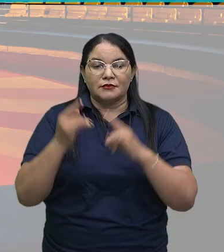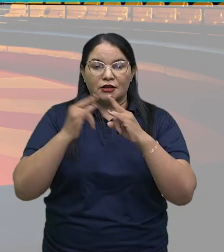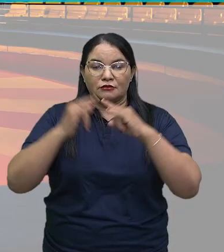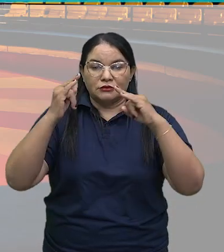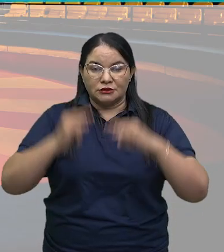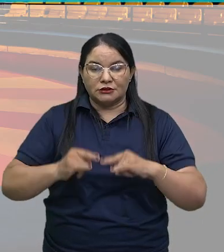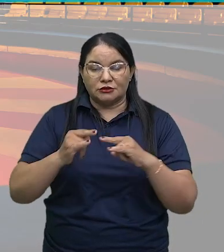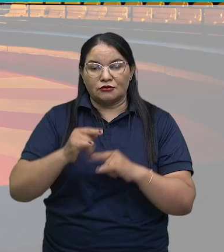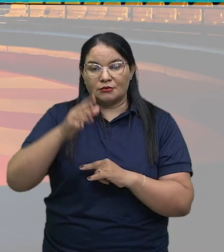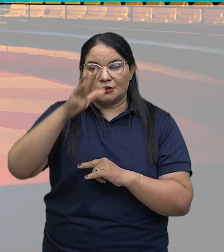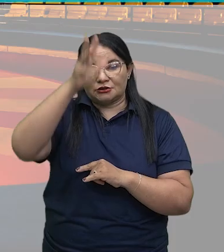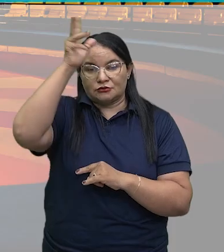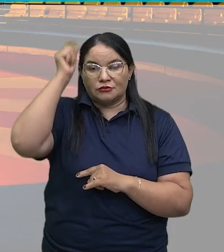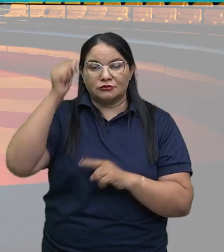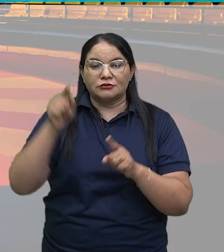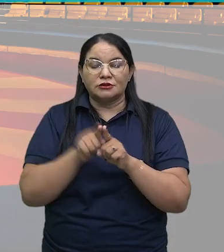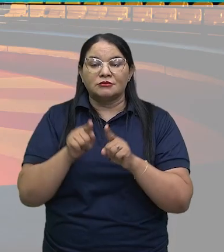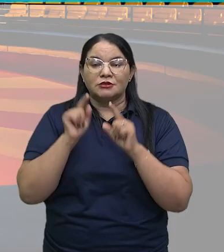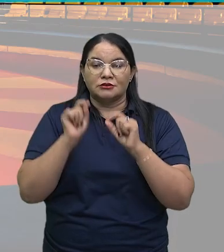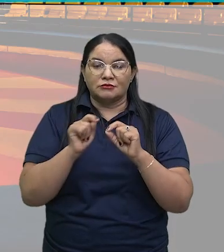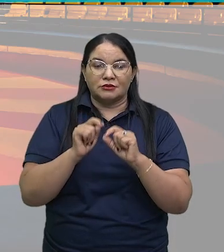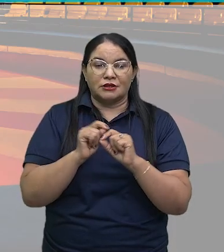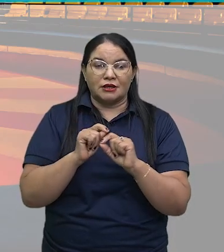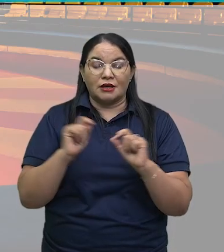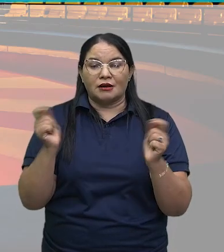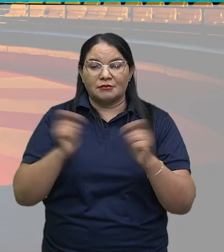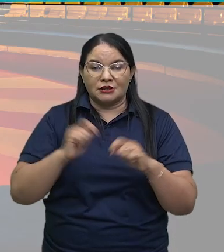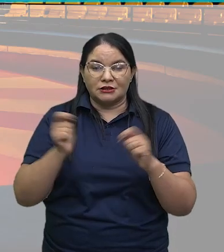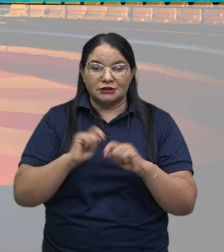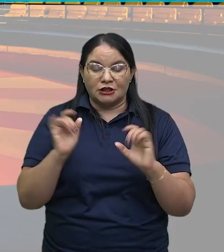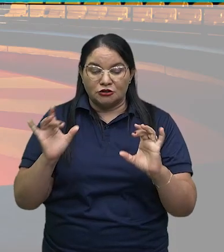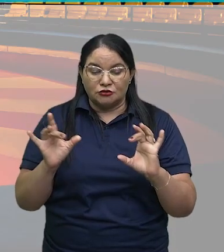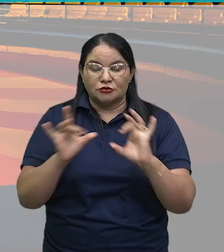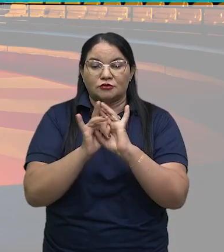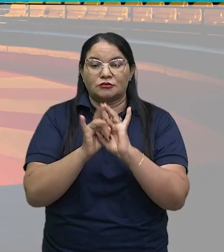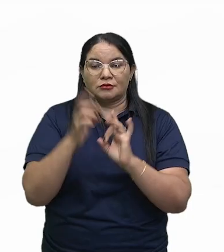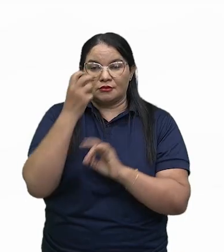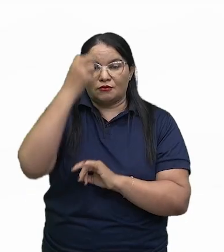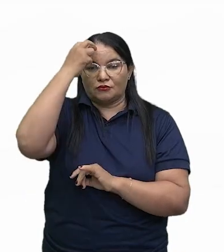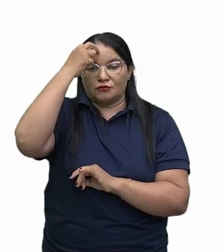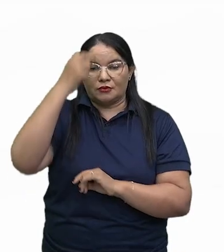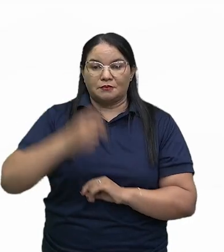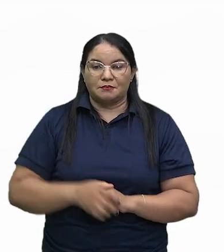essas capacidades de adaptação e fusão cultural.